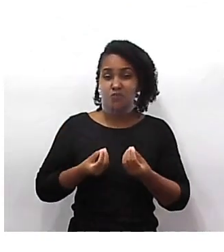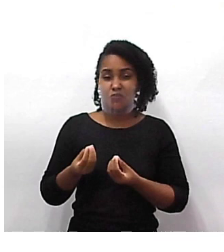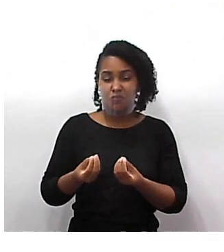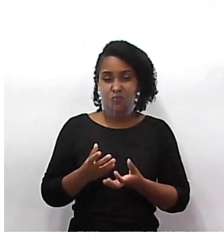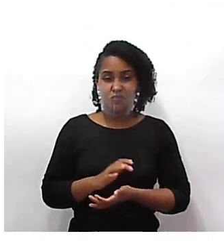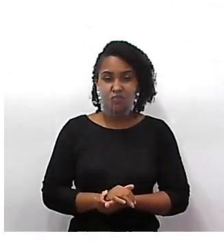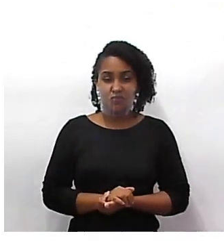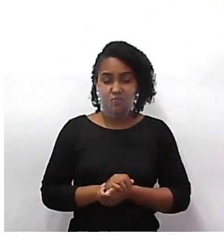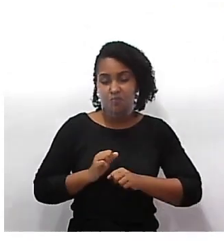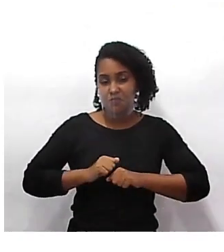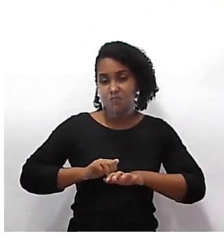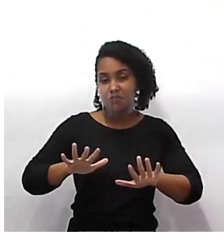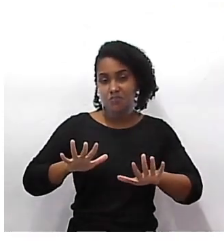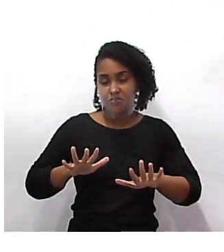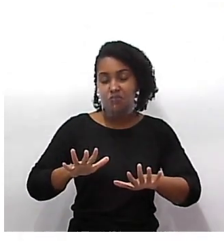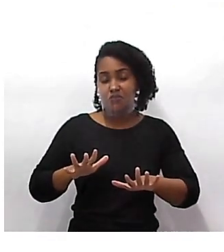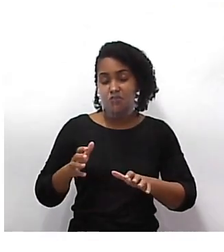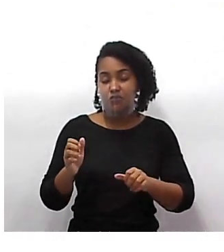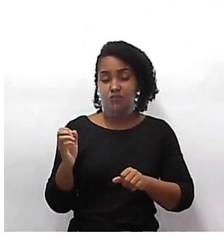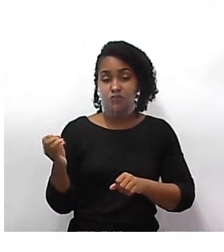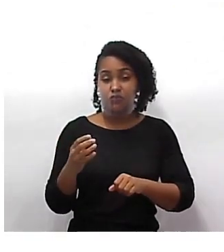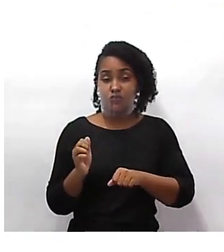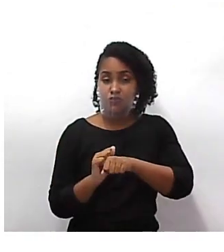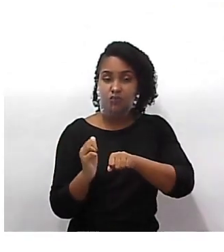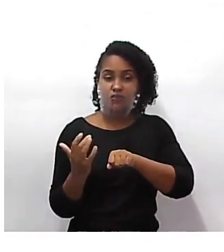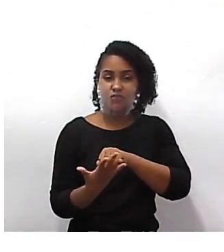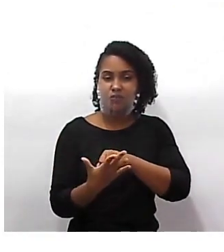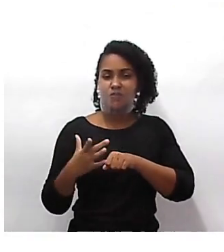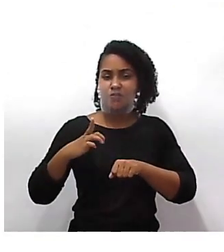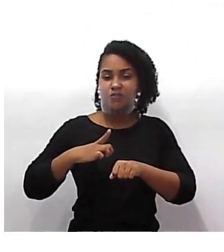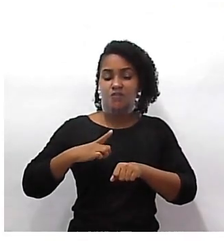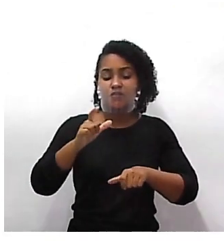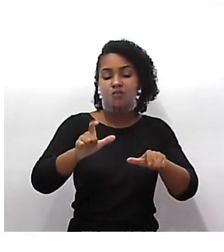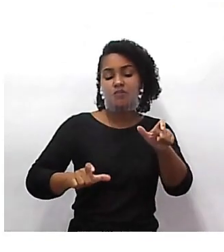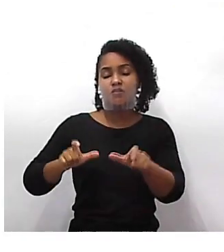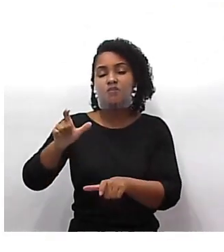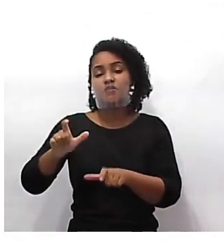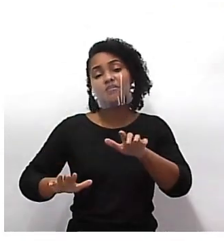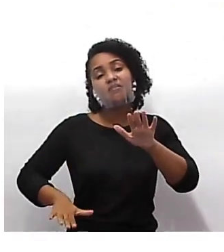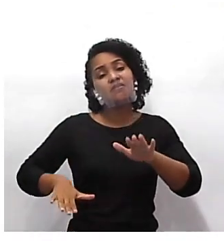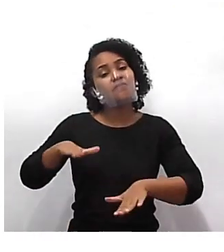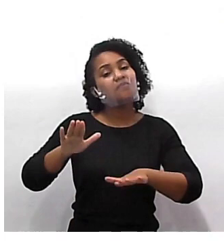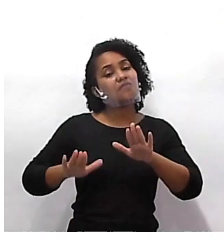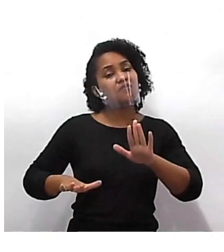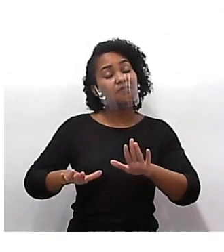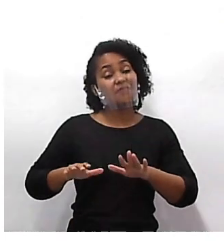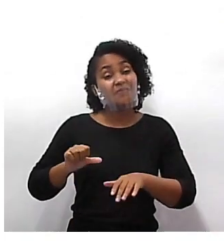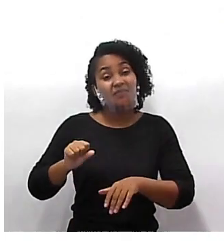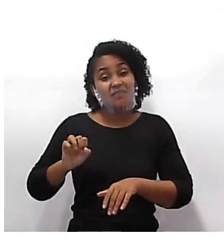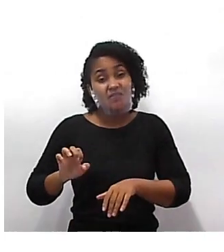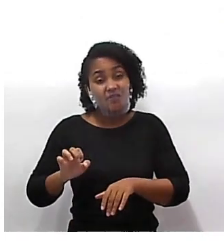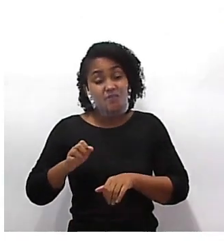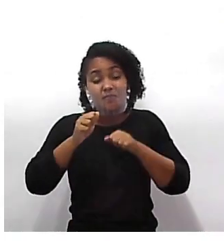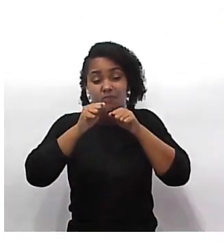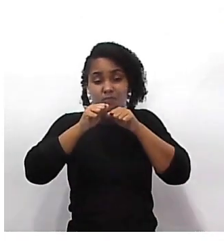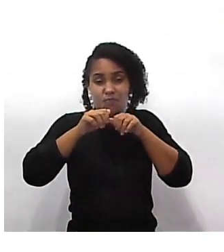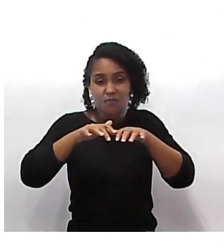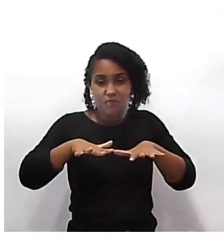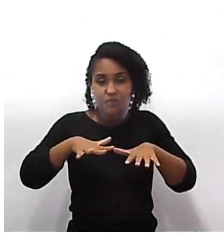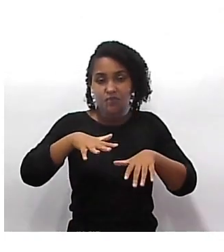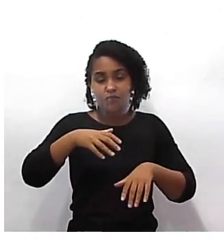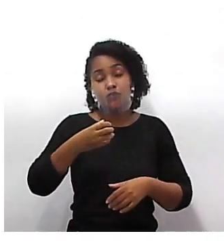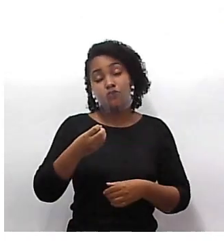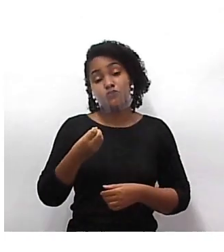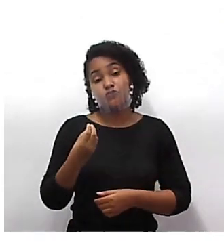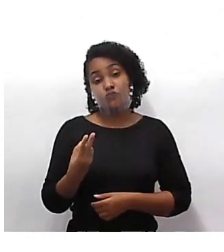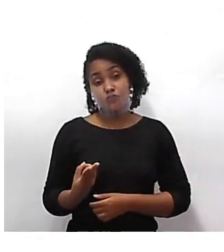transmite? A transmissão do novo coronavírus é de pessoa para pessoa, seja por gotículas